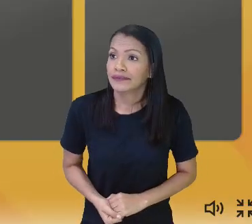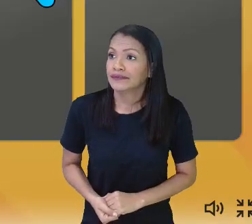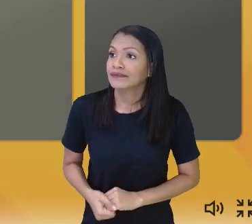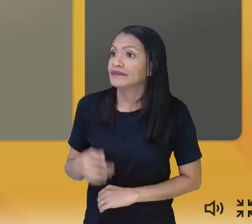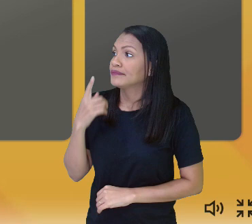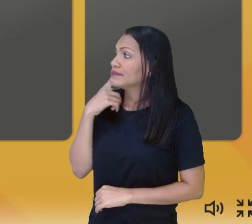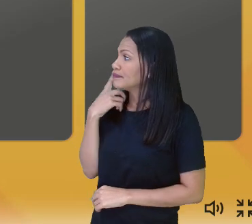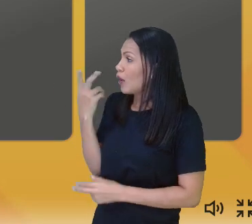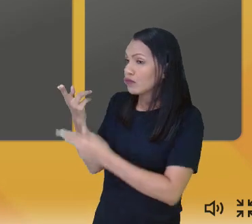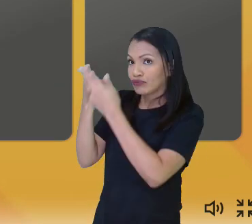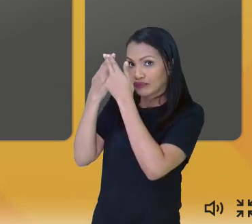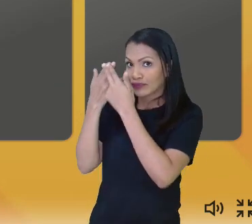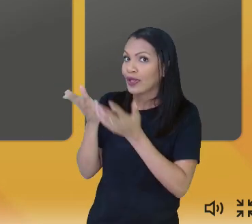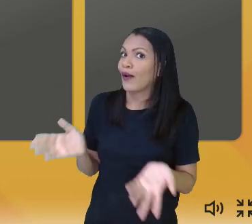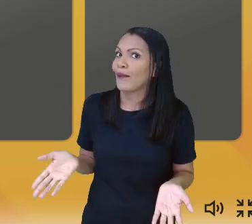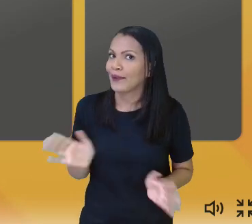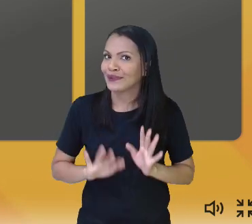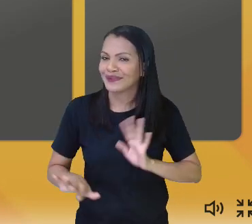baixo.